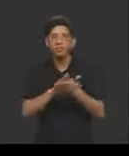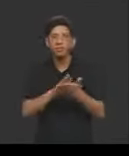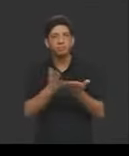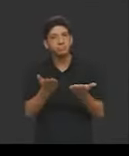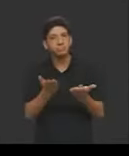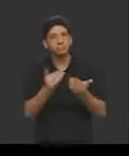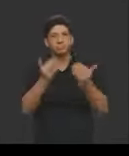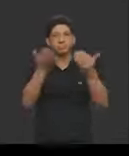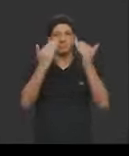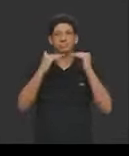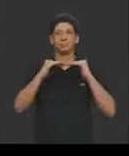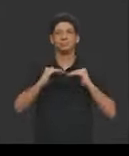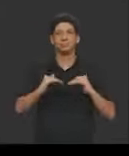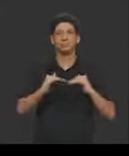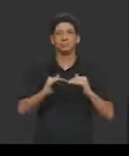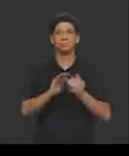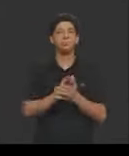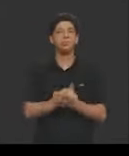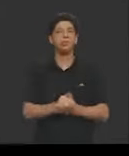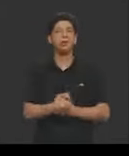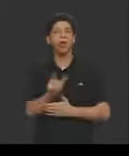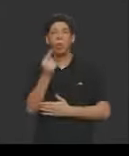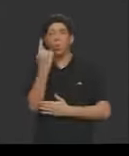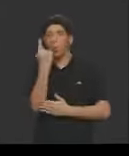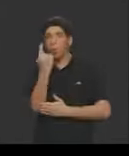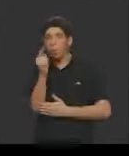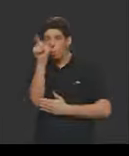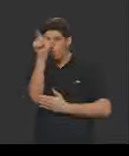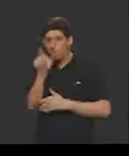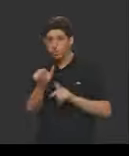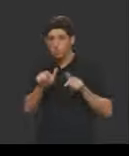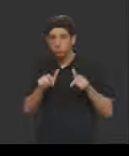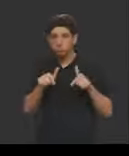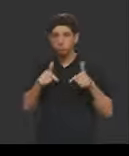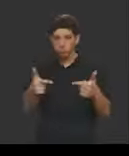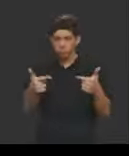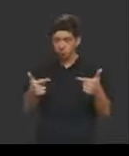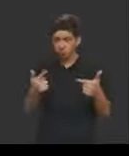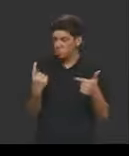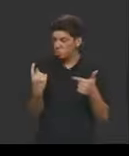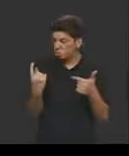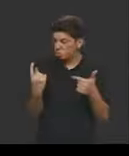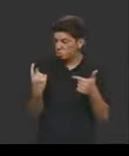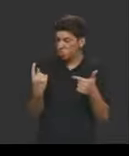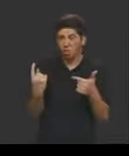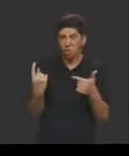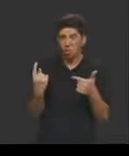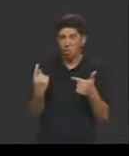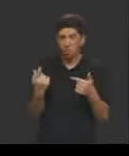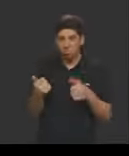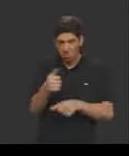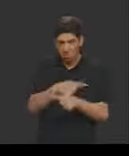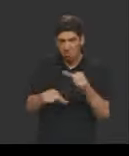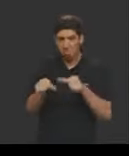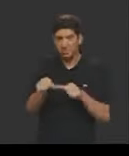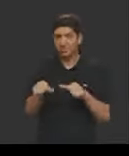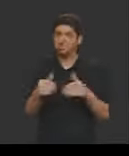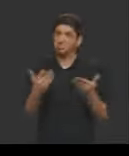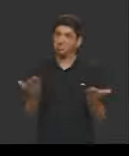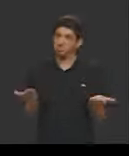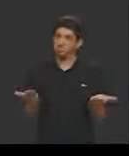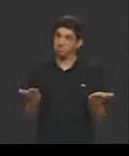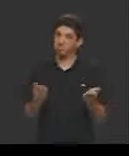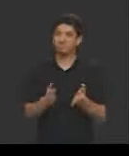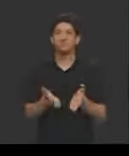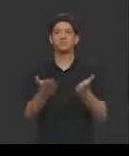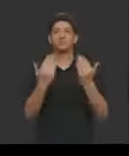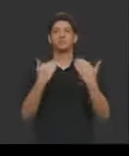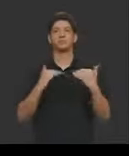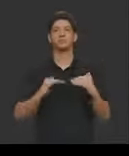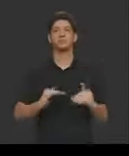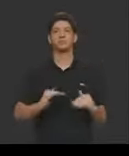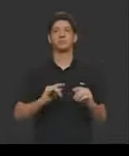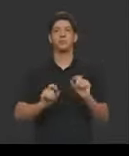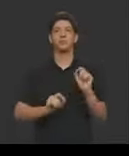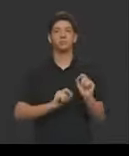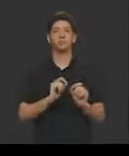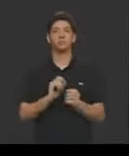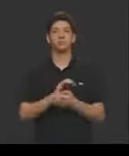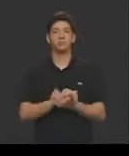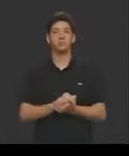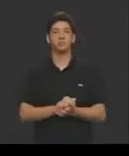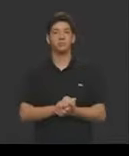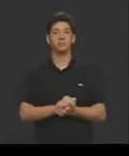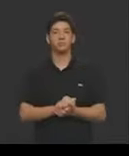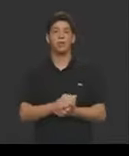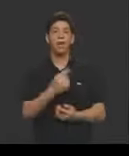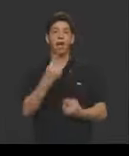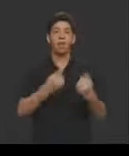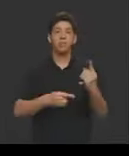ação de uma pessoa só faz diferença e a outra pergunta que a pergunta muito forte às vezes ela doída no processo que a gente tem que ela será